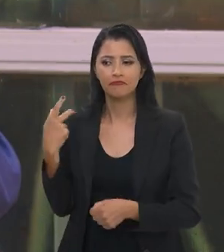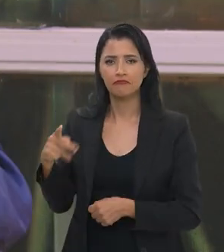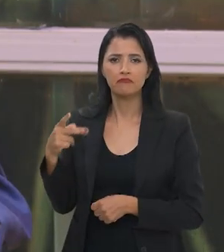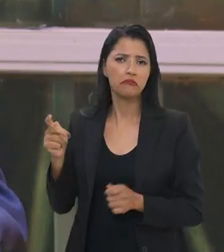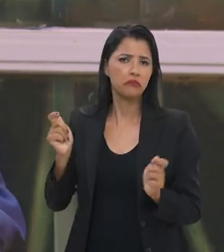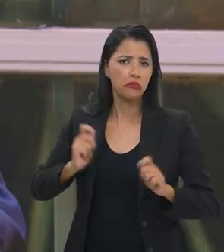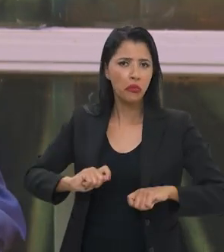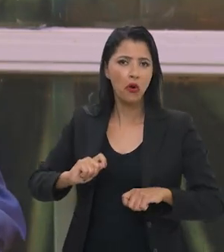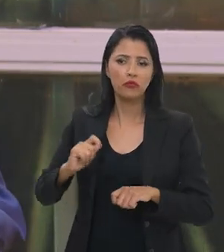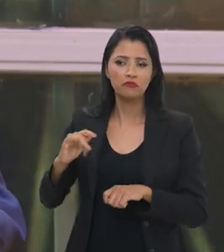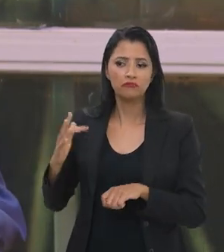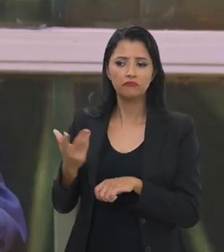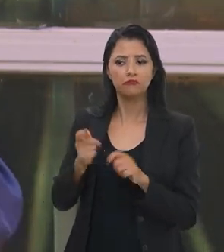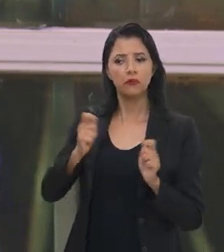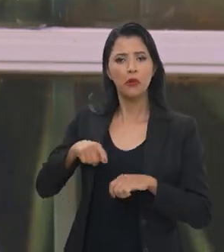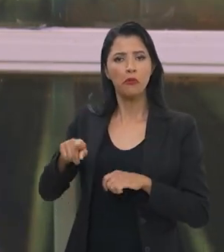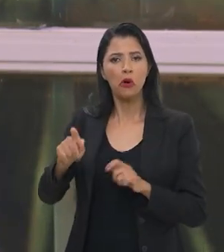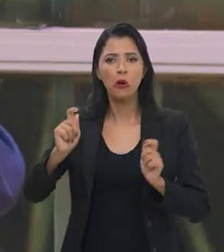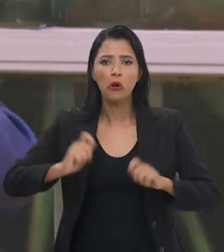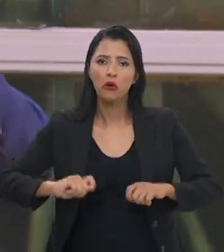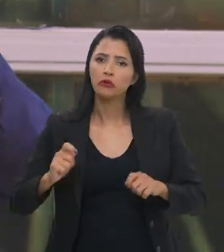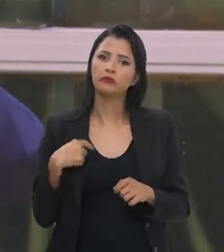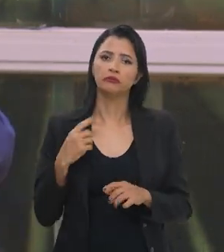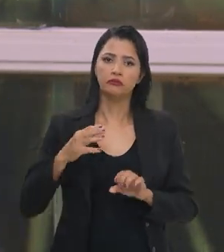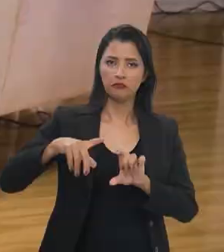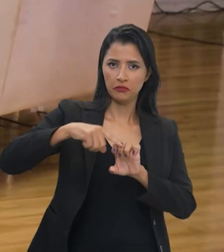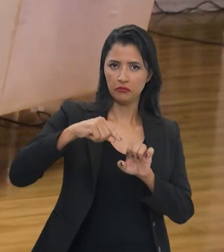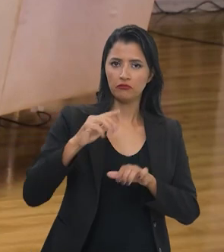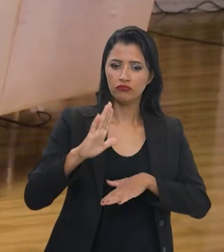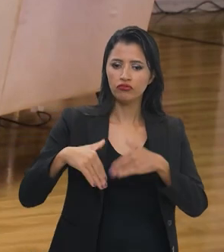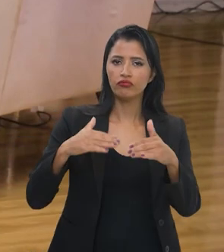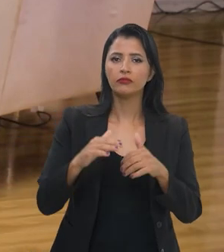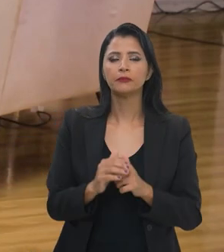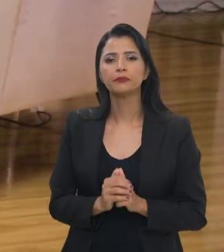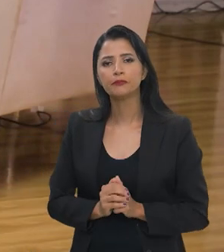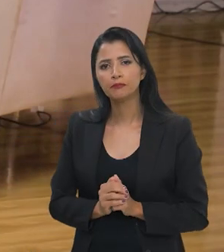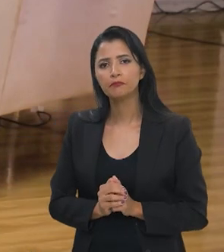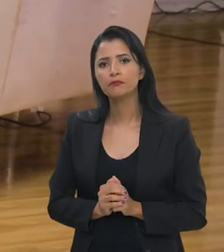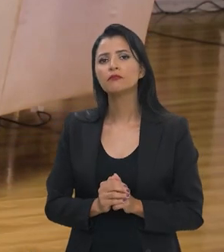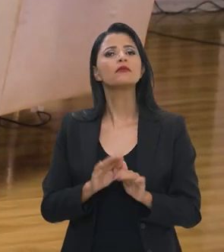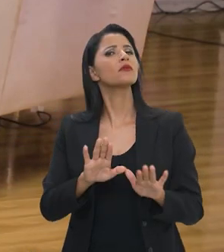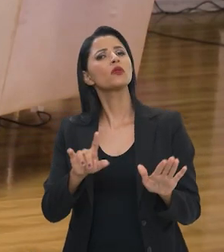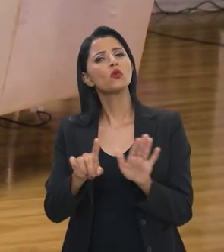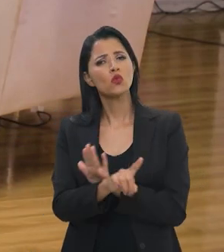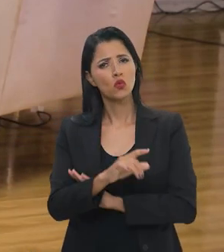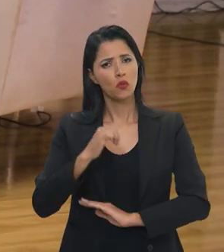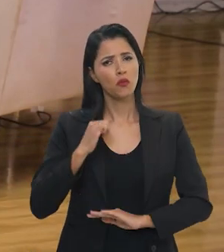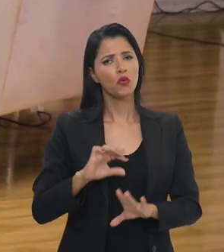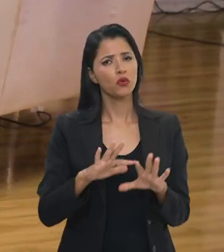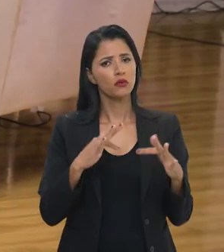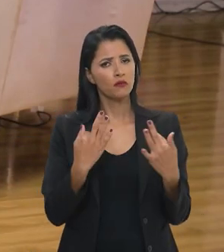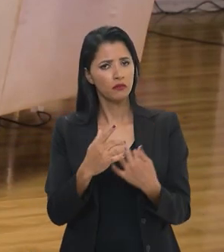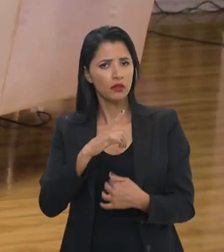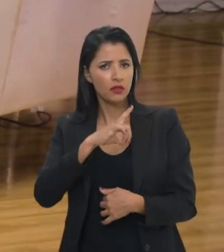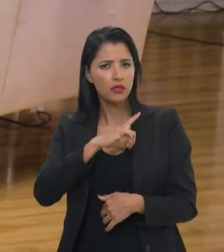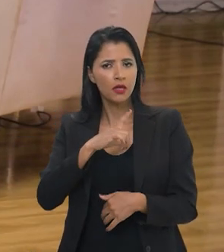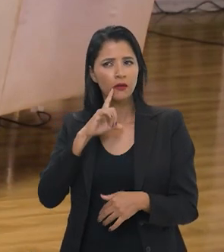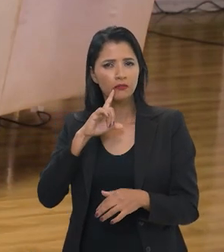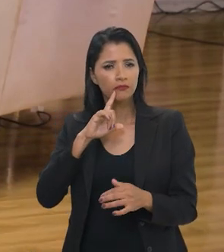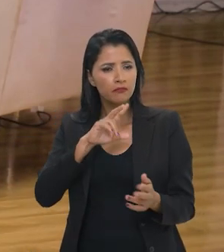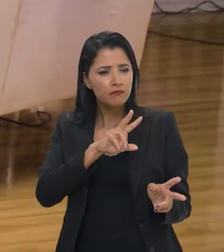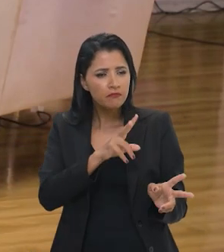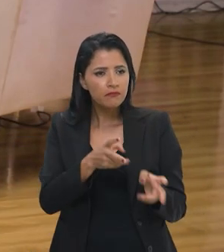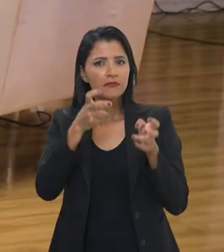fruto do seu talento do empreendedorismo também crescer agora o bolsa família ele tem um reconhecimento